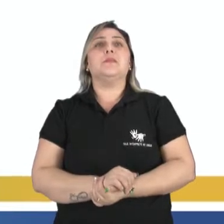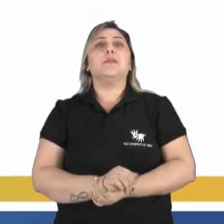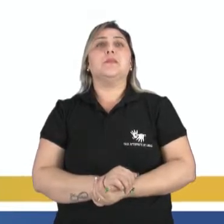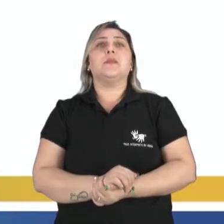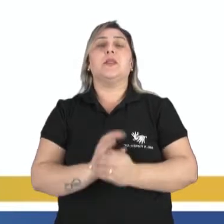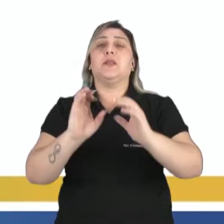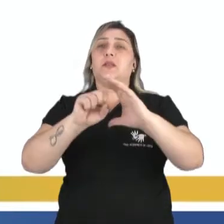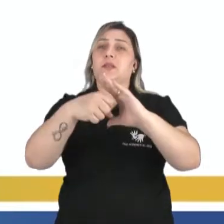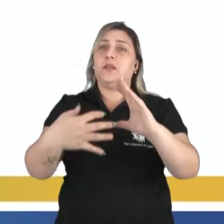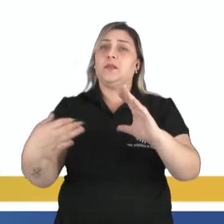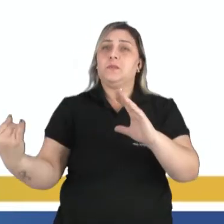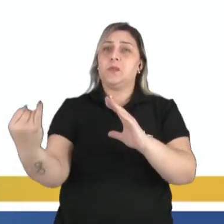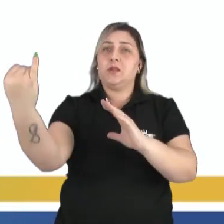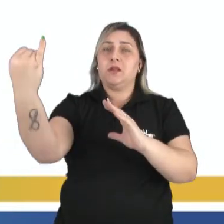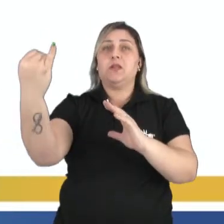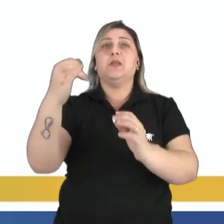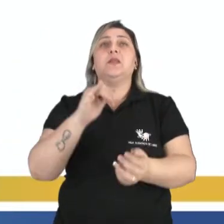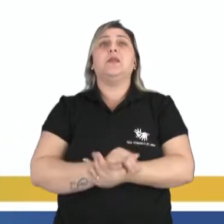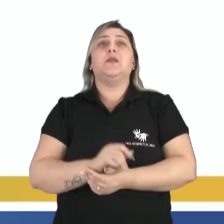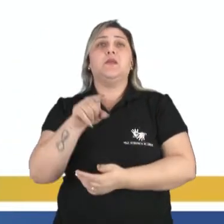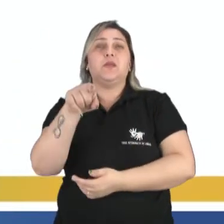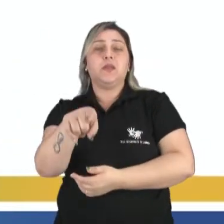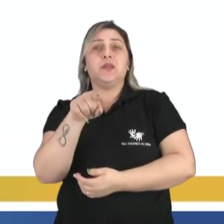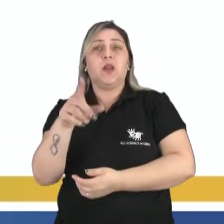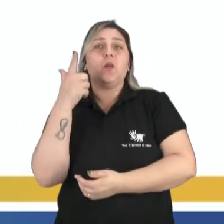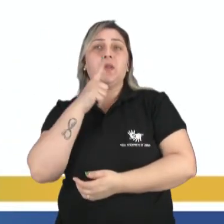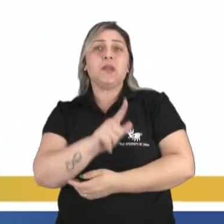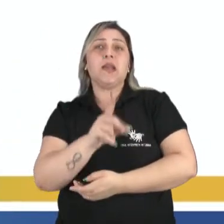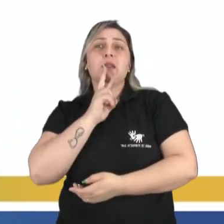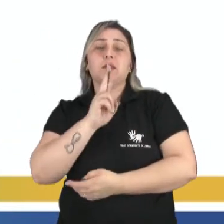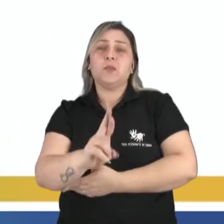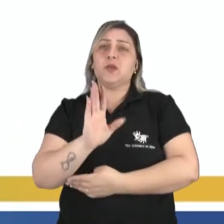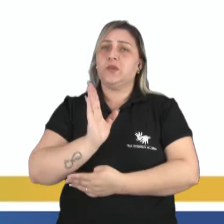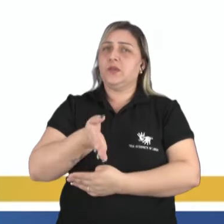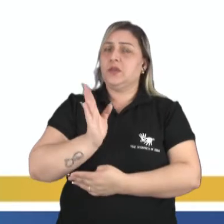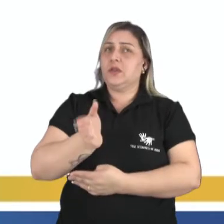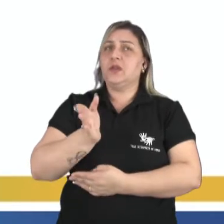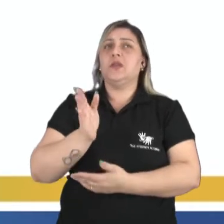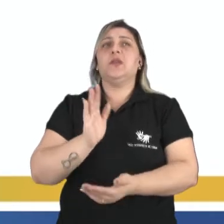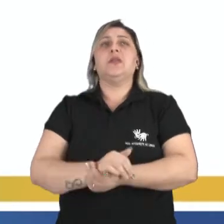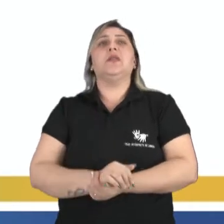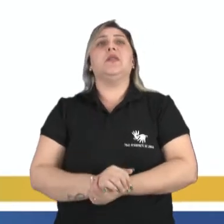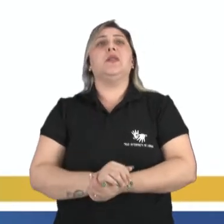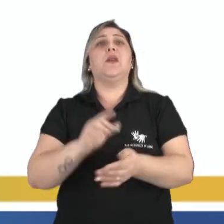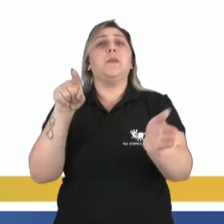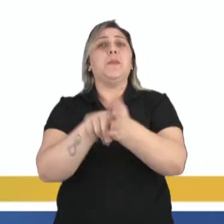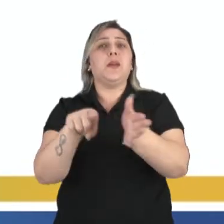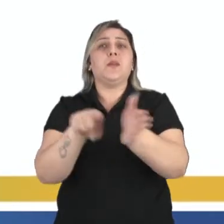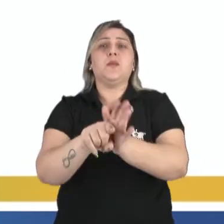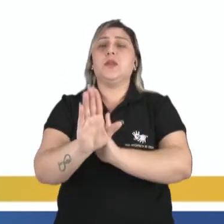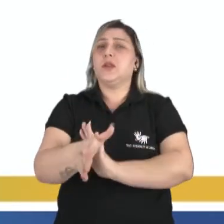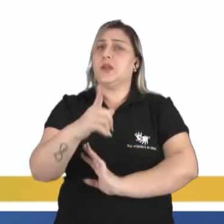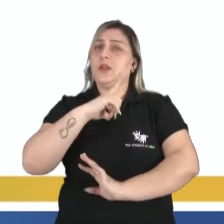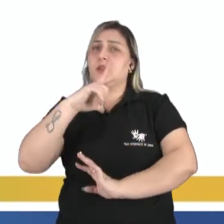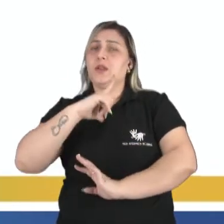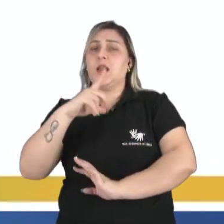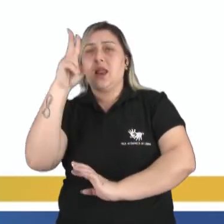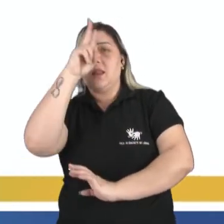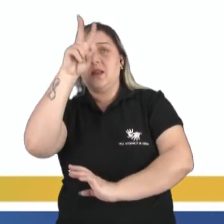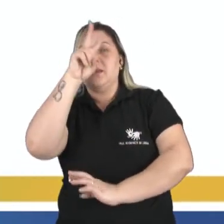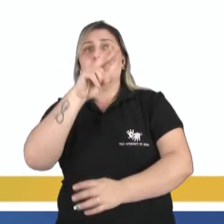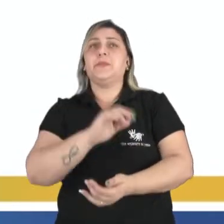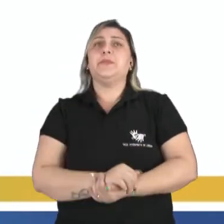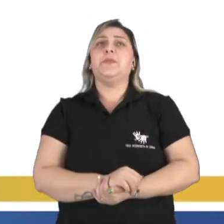Essas duas características são importantes e com certeza você consegue resolver já alguma questão que apareça, tá? Só lembre-se